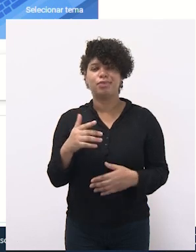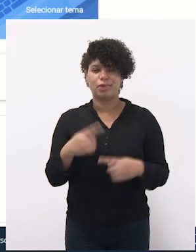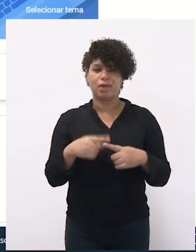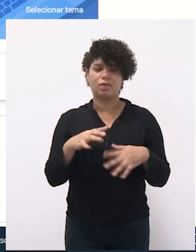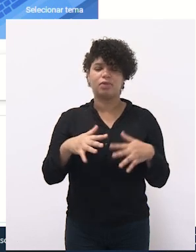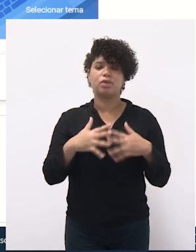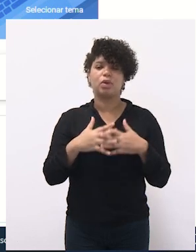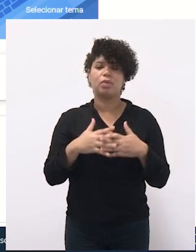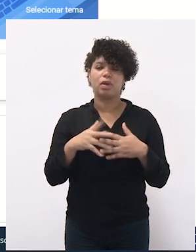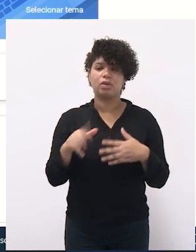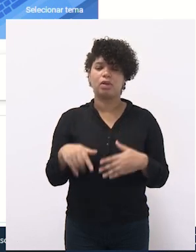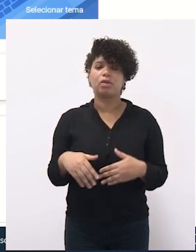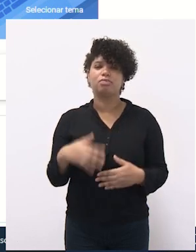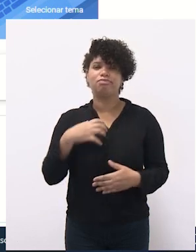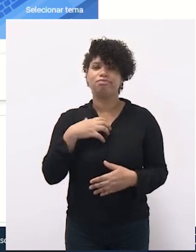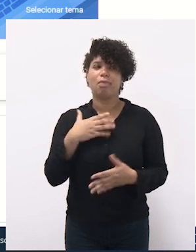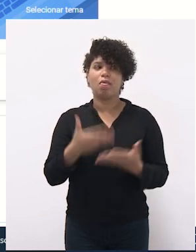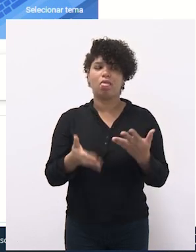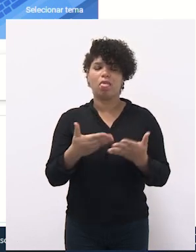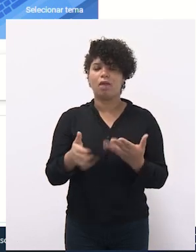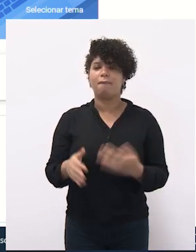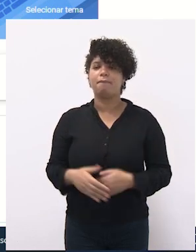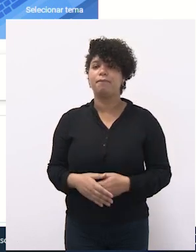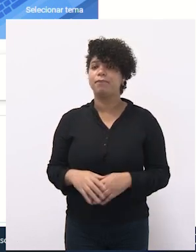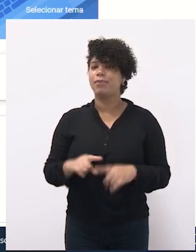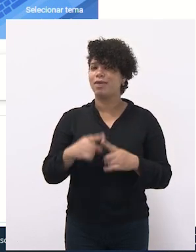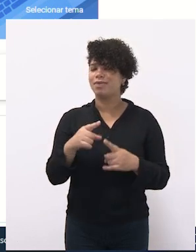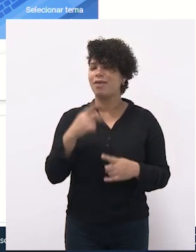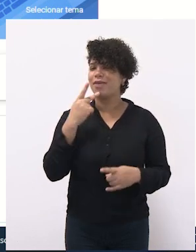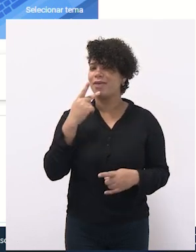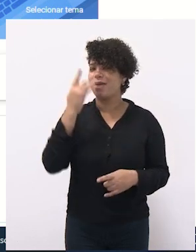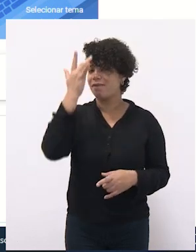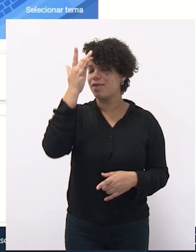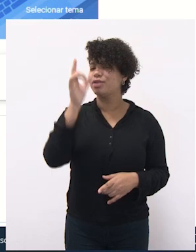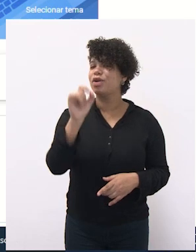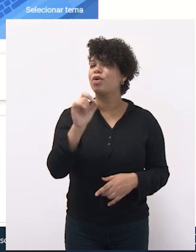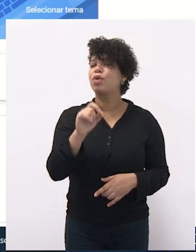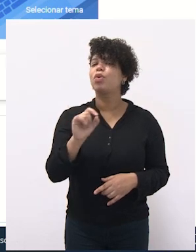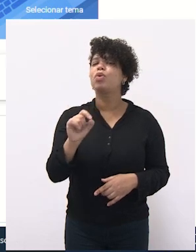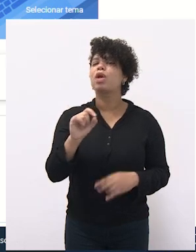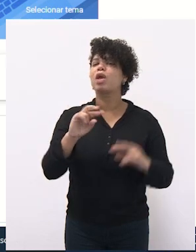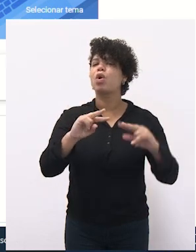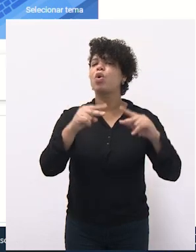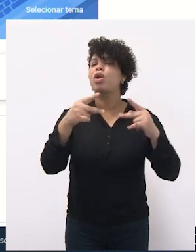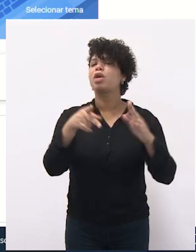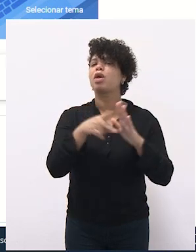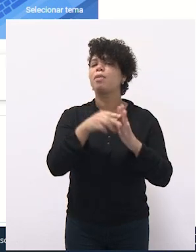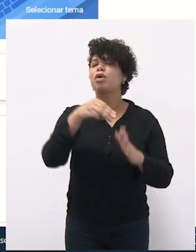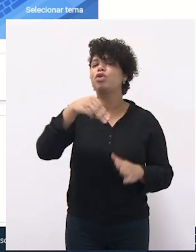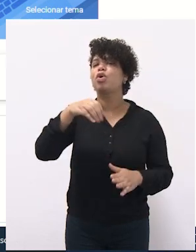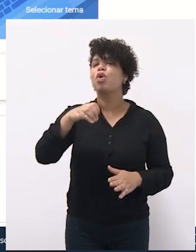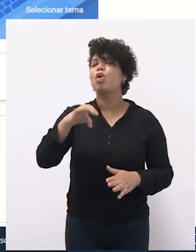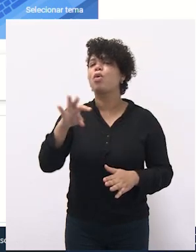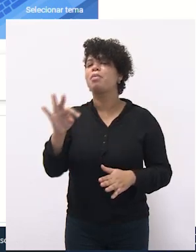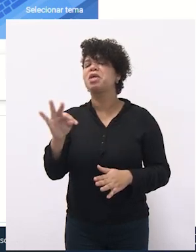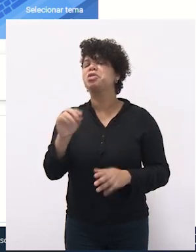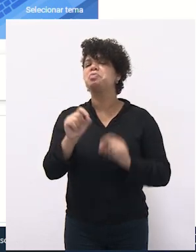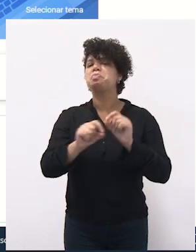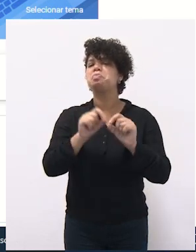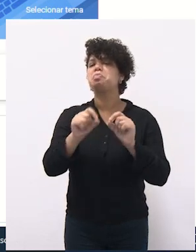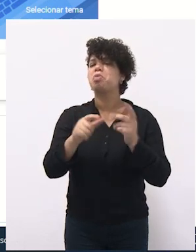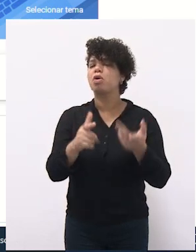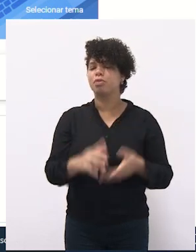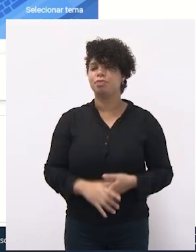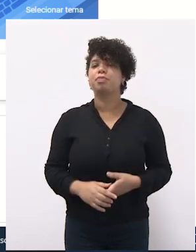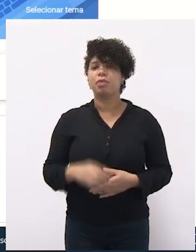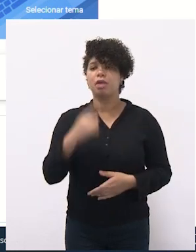Giovani, vezes eles se perdem. Vamos falar para quem é leigo. O que seria esse link do Meet? O que é o Meet? O link do Meet é um